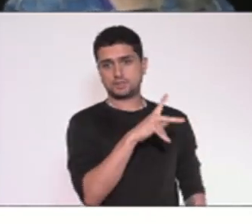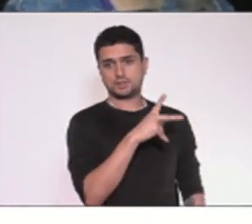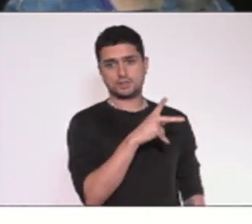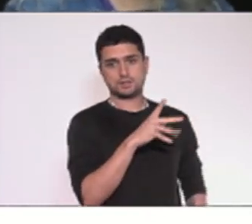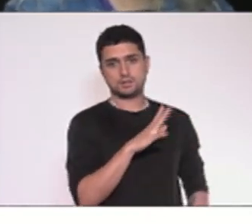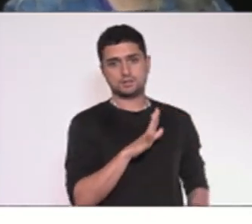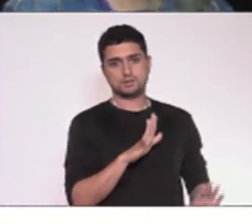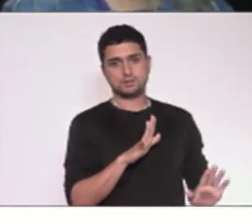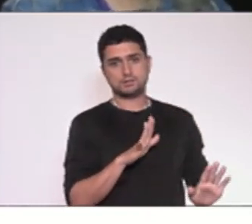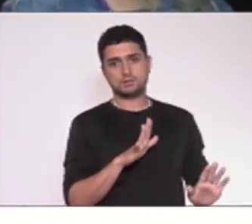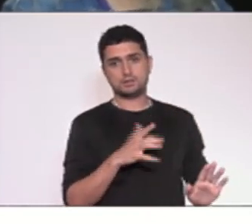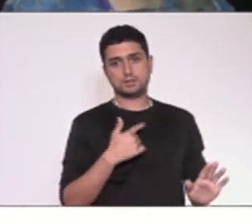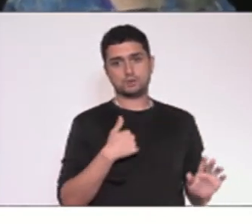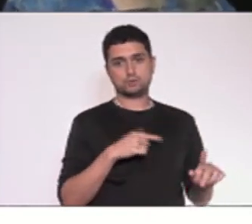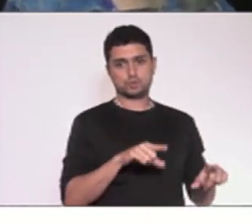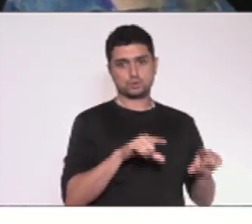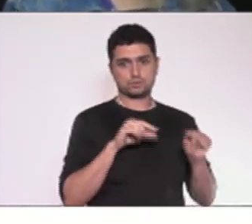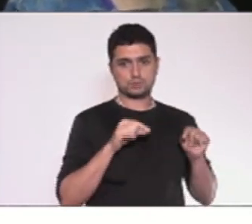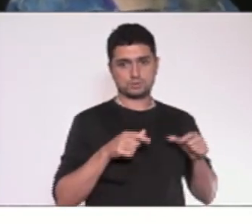medalha.